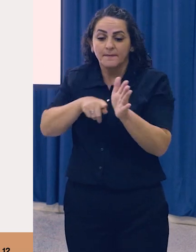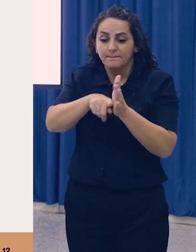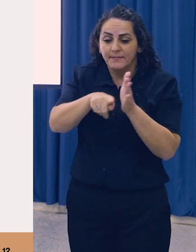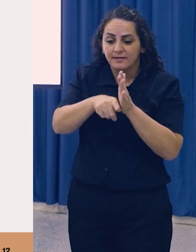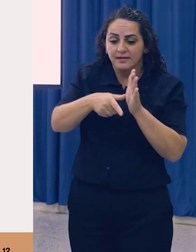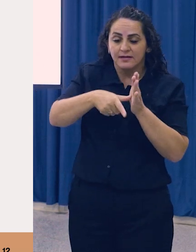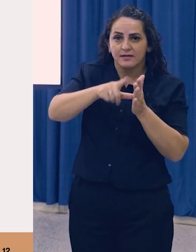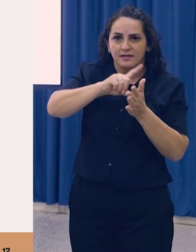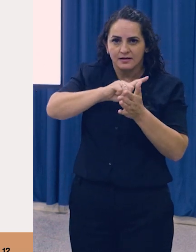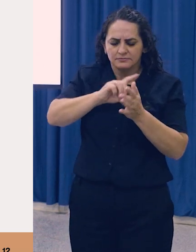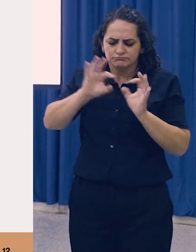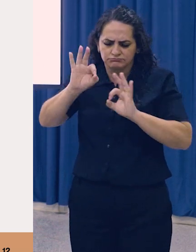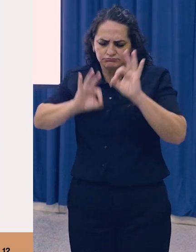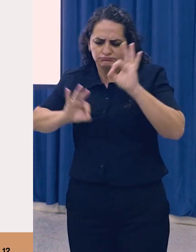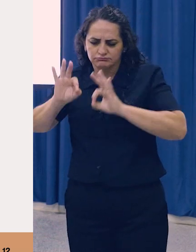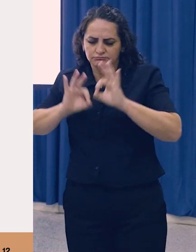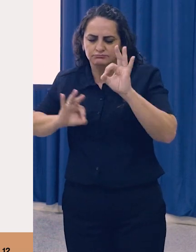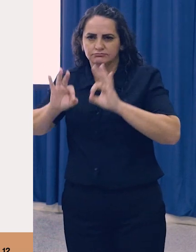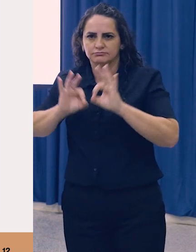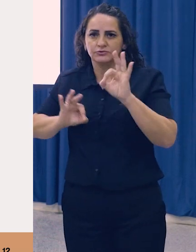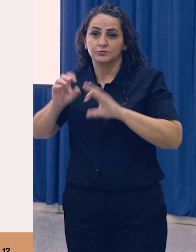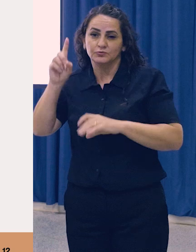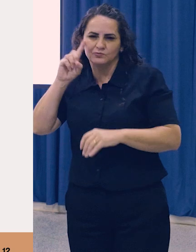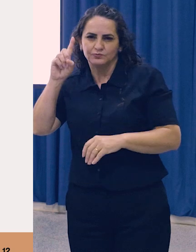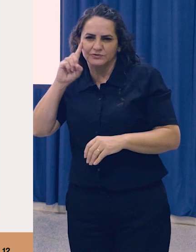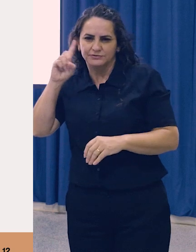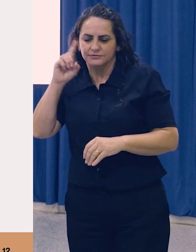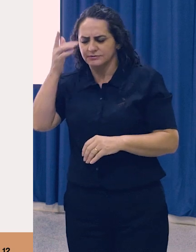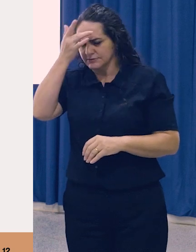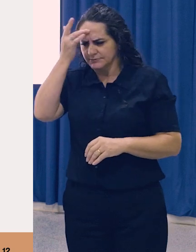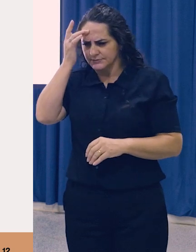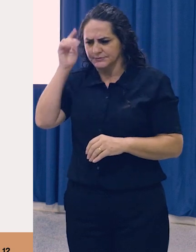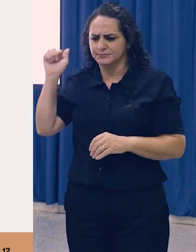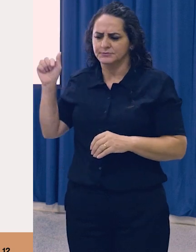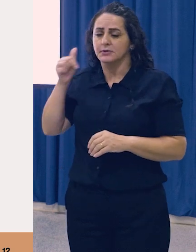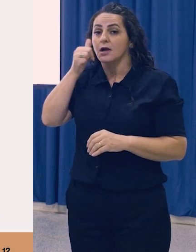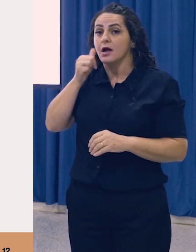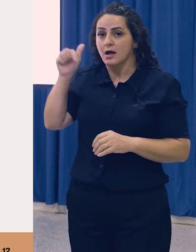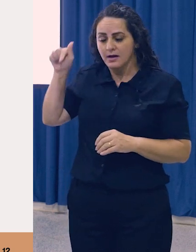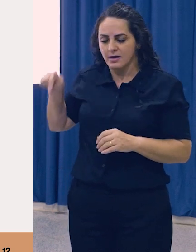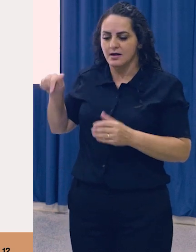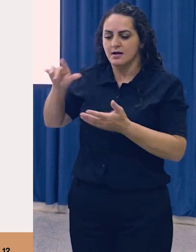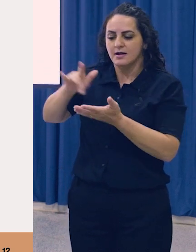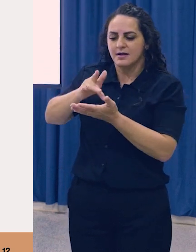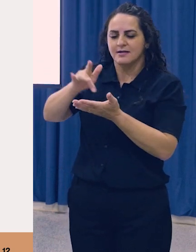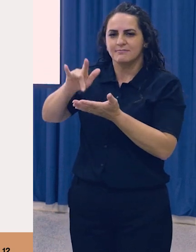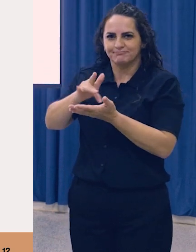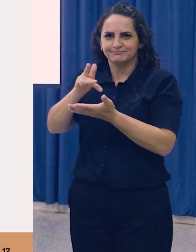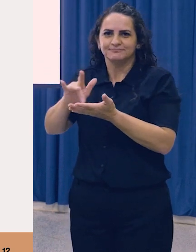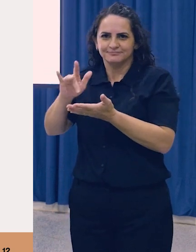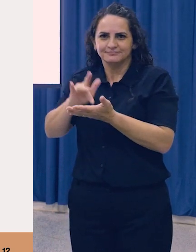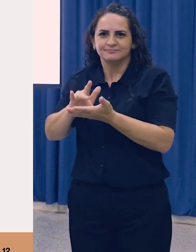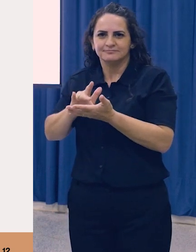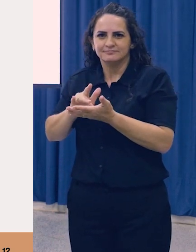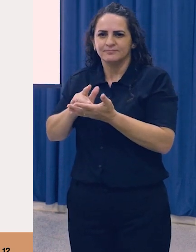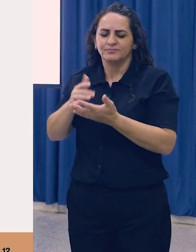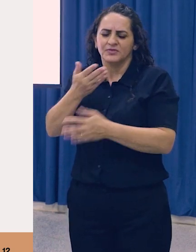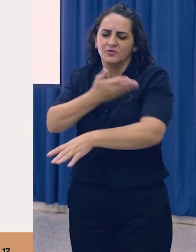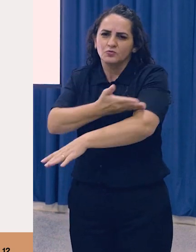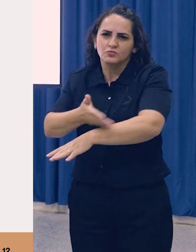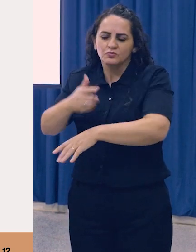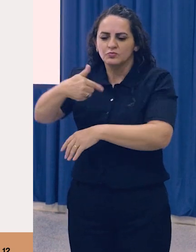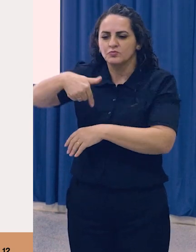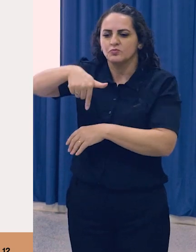gente elaborou como se fosse uma rotina dessa pessoa, né? Então a Ana, ela é uma bailarina, ela costuma ir para a escola de